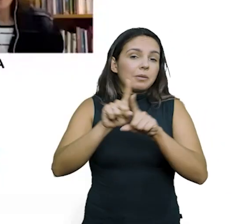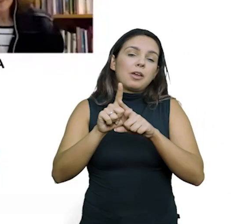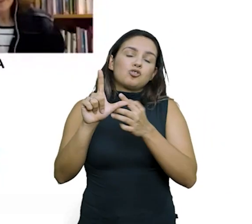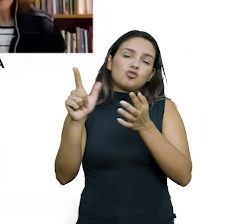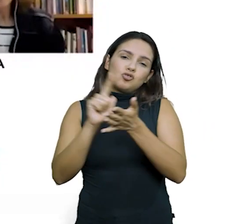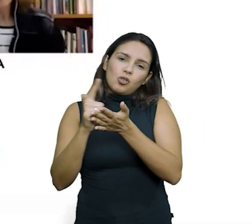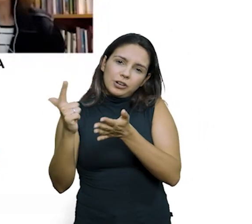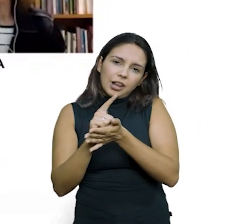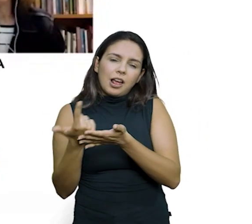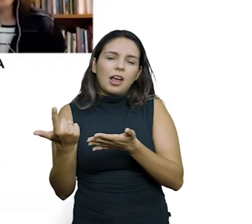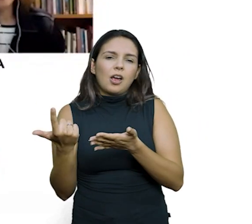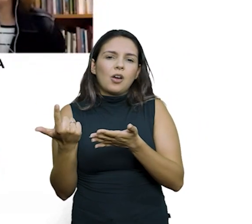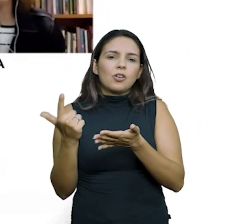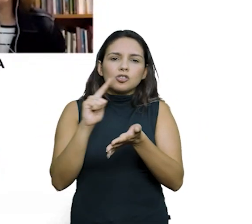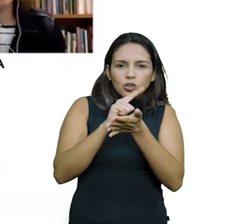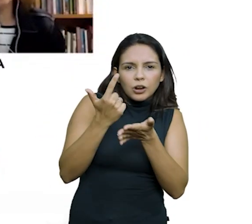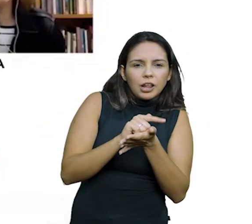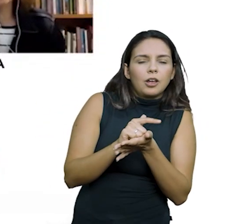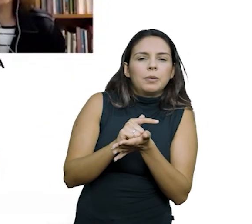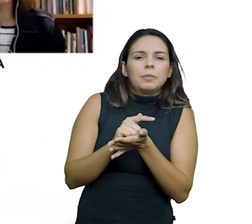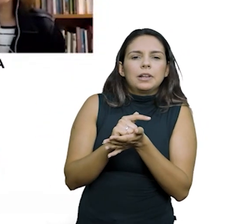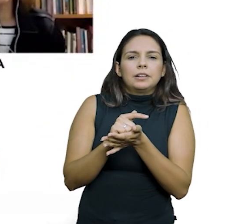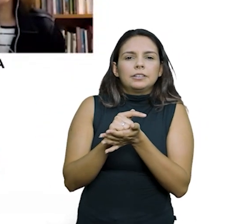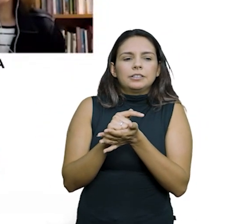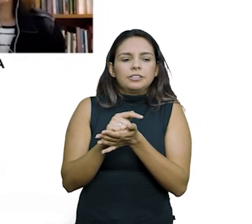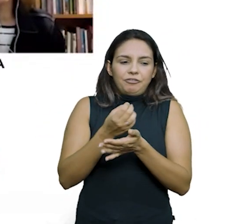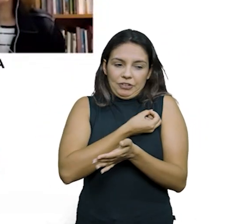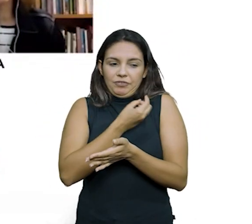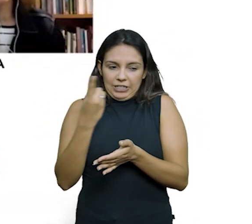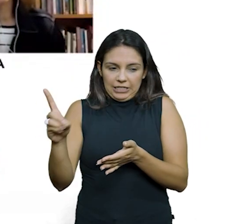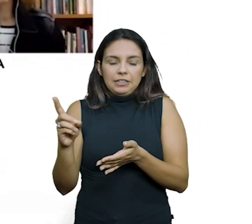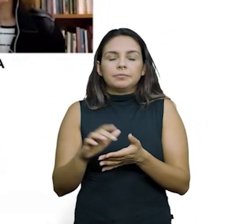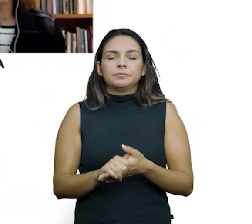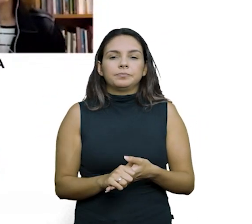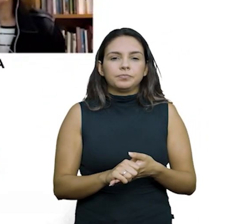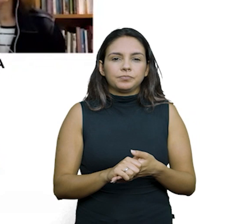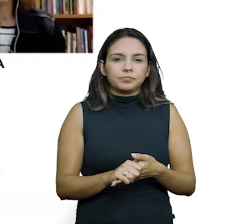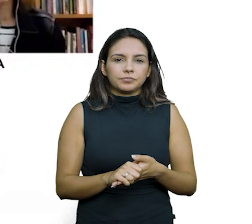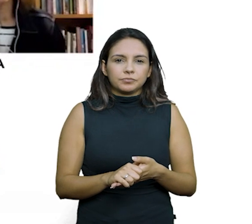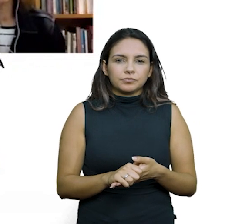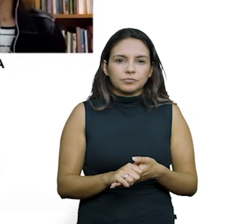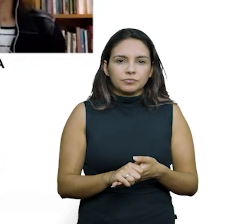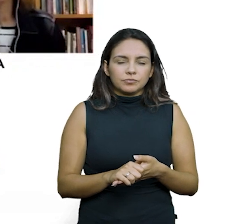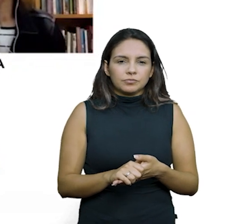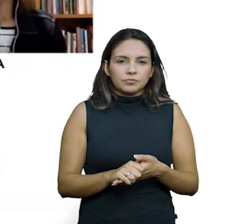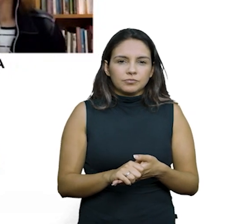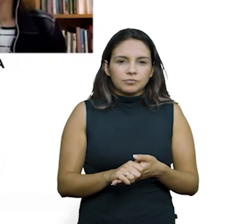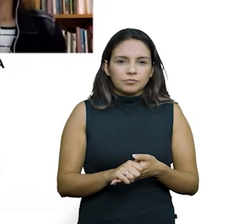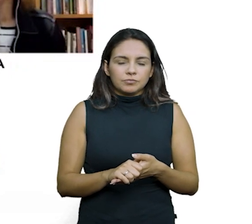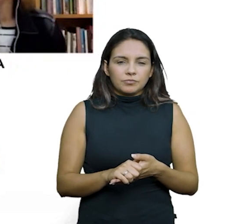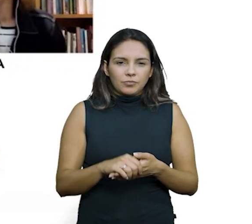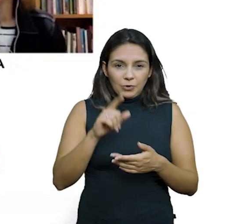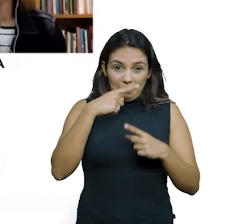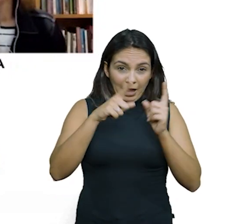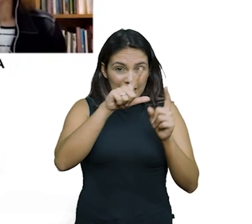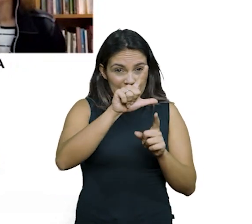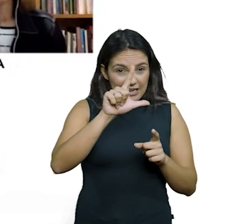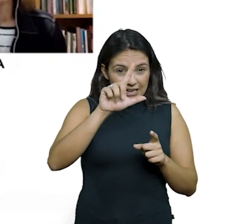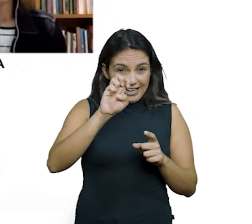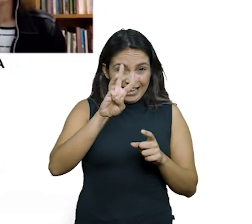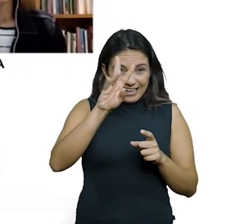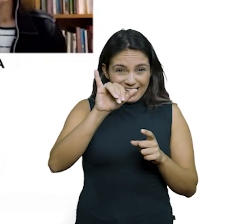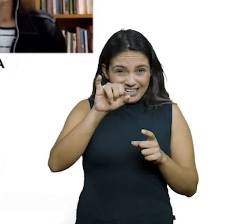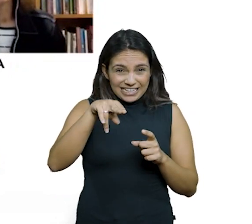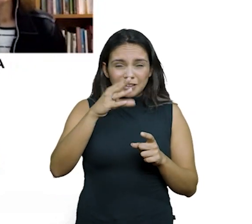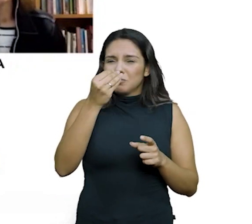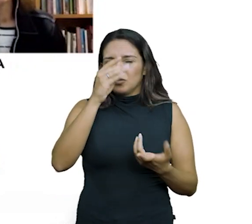jornal, ele tinha aquela coisa ali de meio de jornalista, né? Ele vivia na redação e tudo. Tem muita coisa que é datada. Mas o